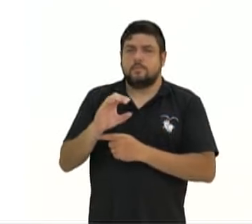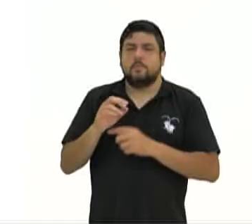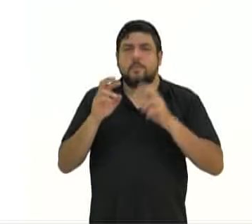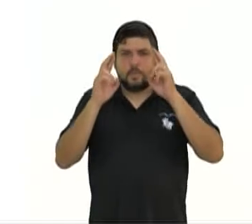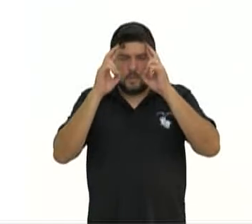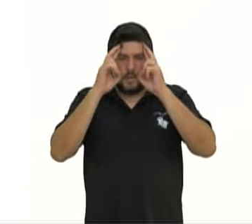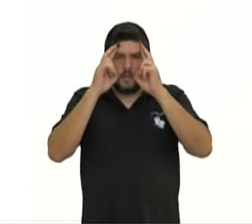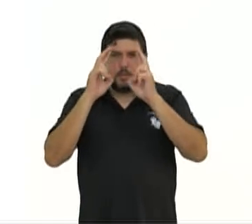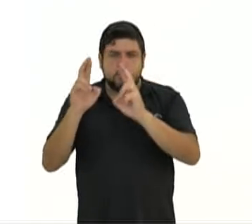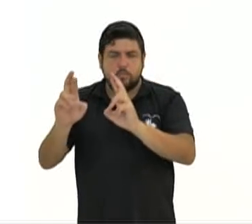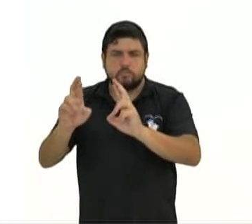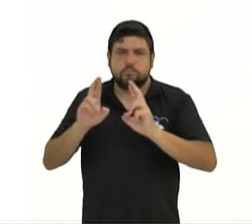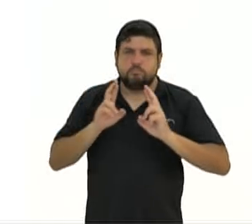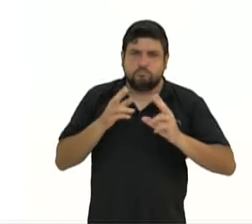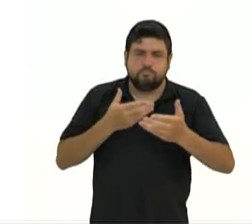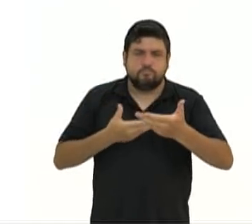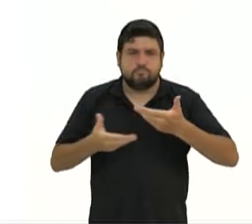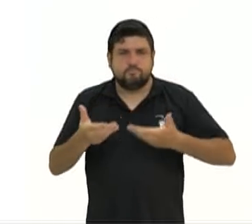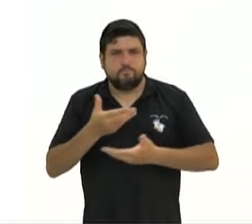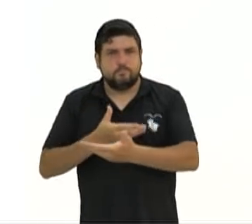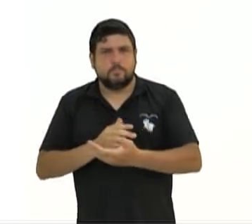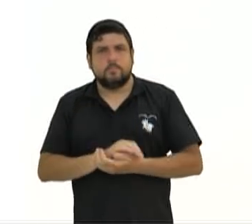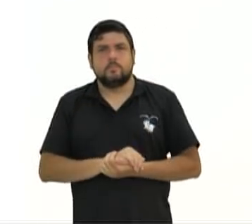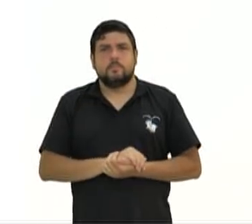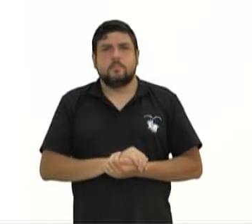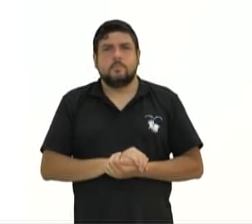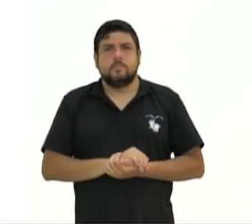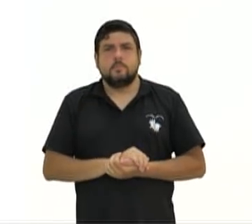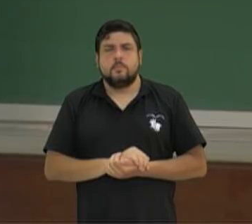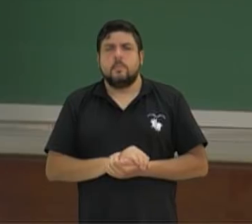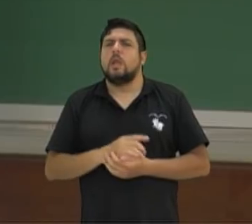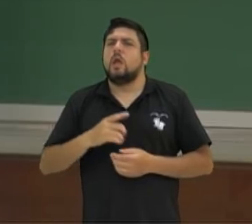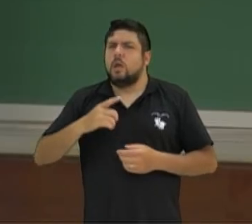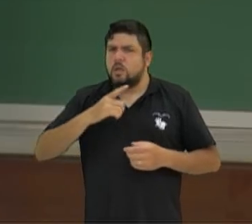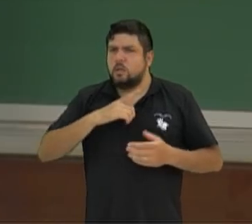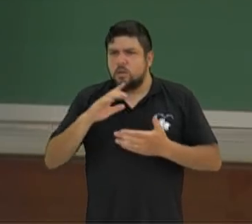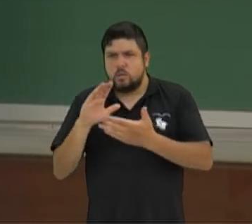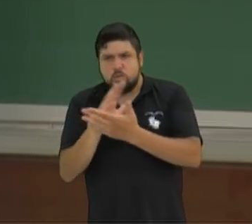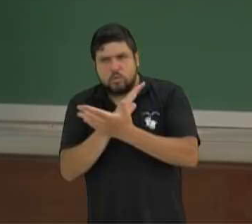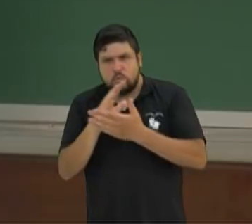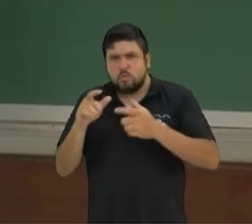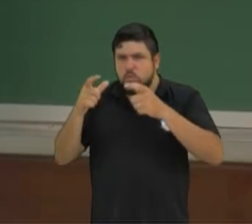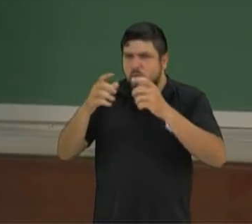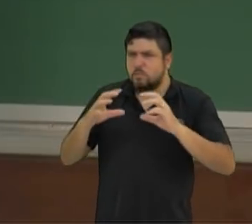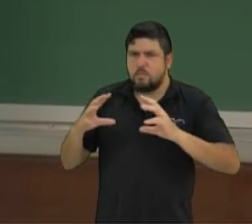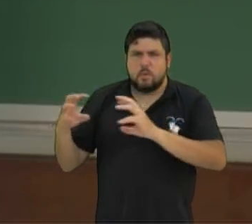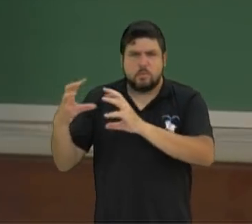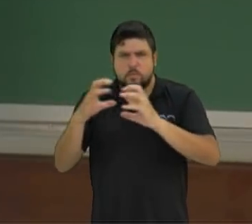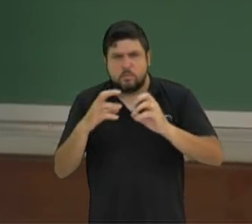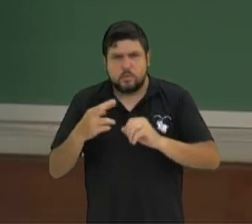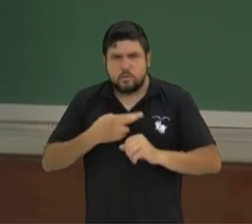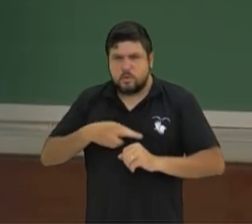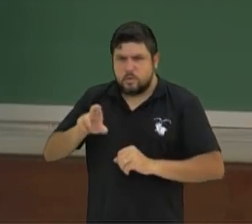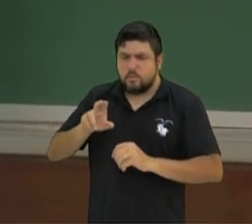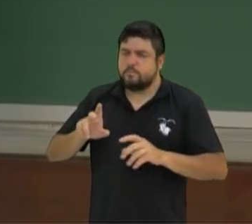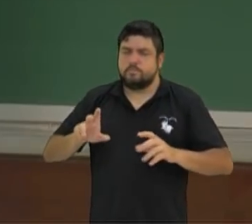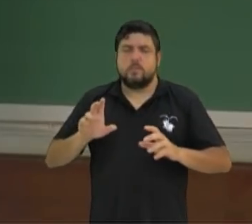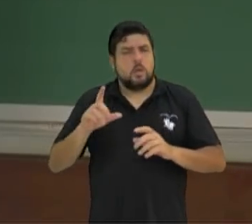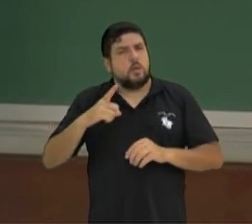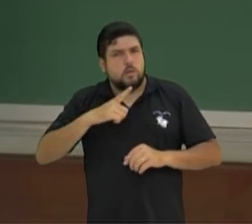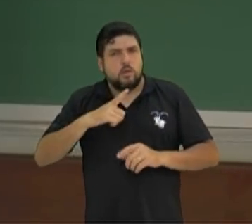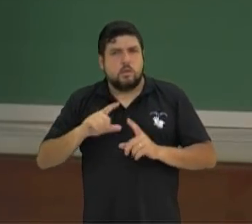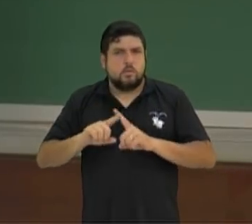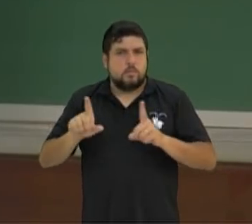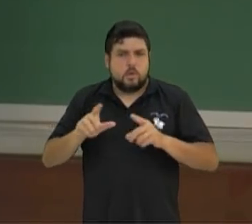respeito à diversidade cultural e religiosa. Bom, existem conflitos causados por religiões? Existem, mas esse não é o objetivo do ensino religioso,